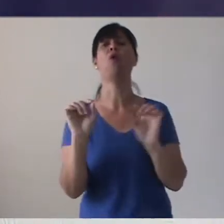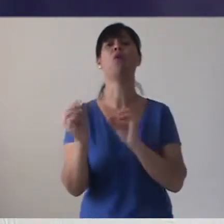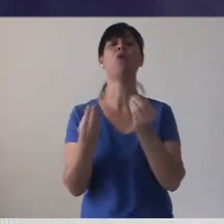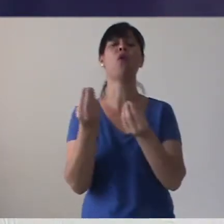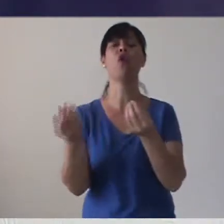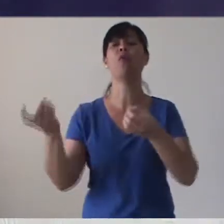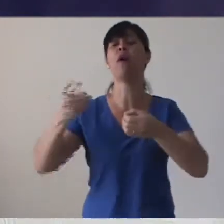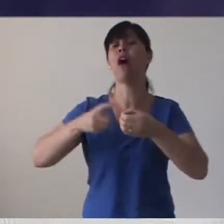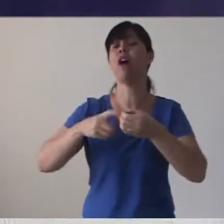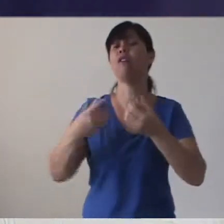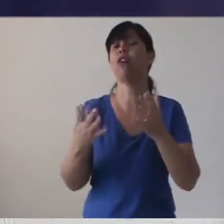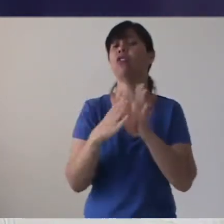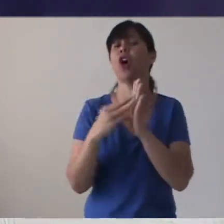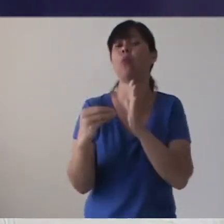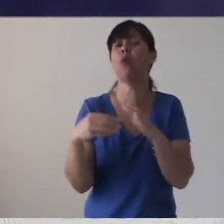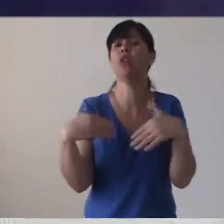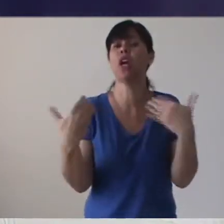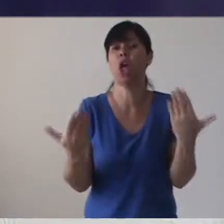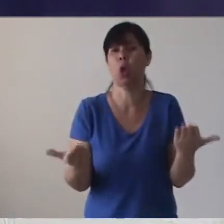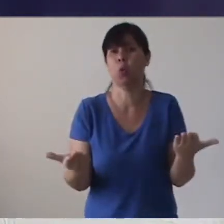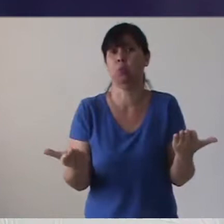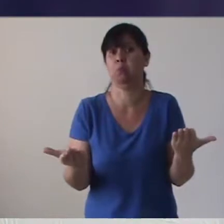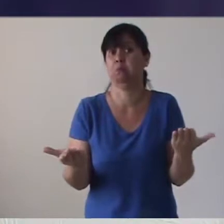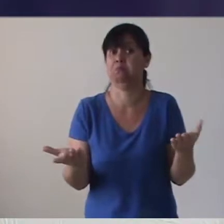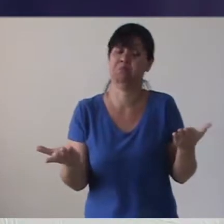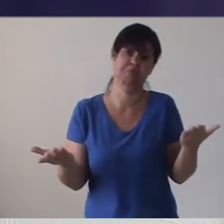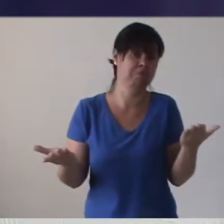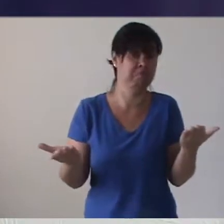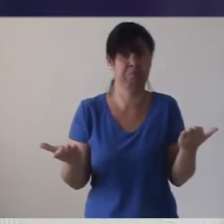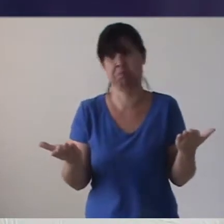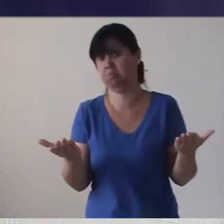mais cotado, né?